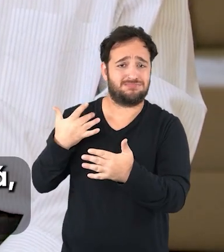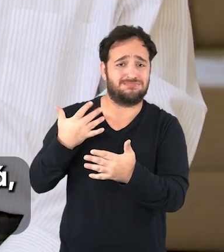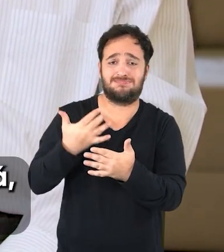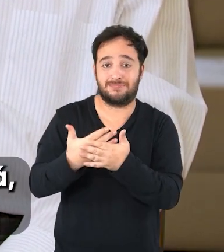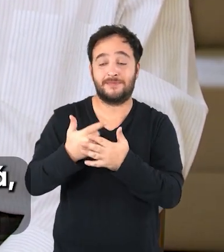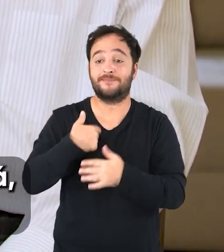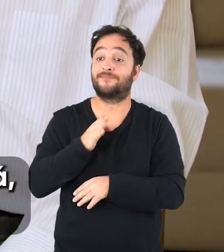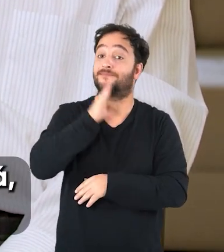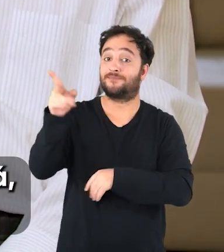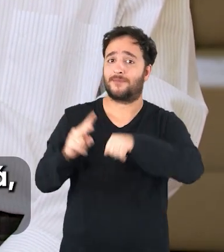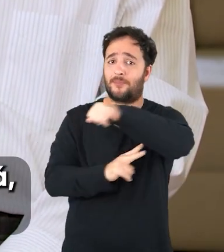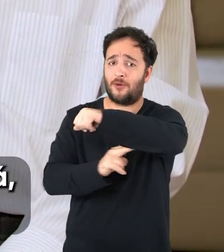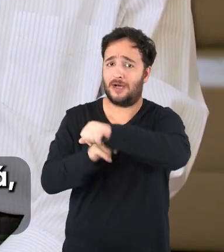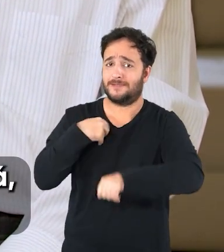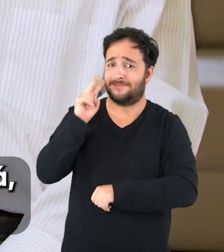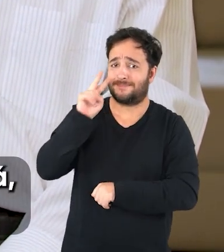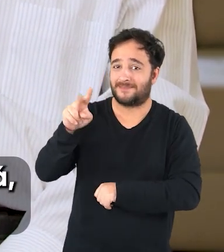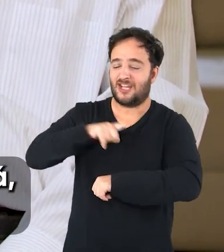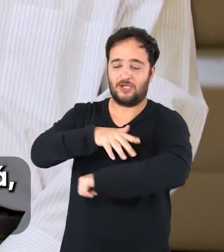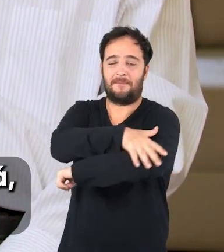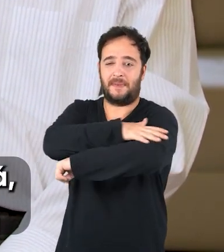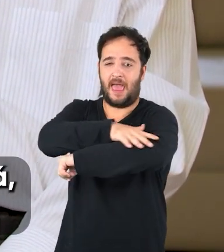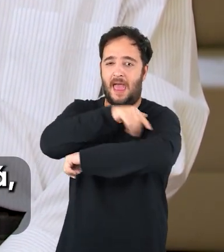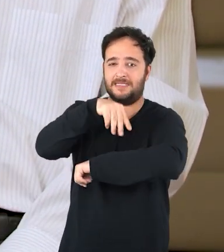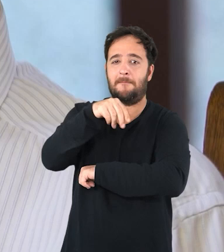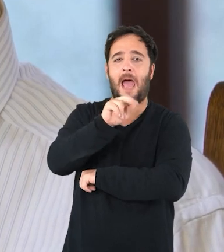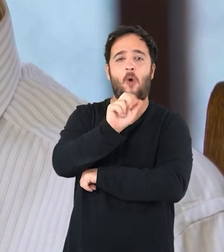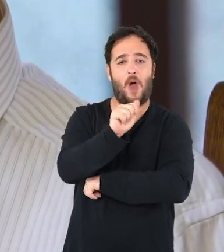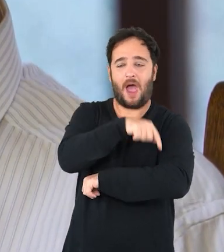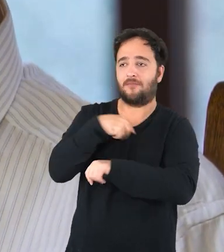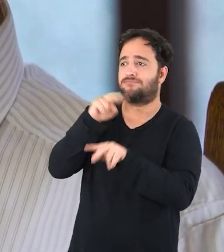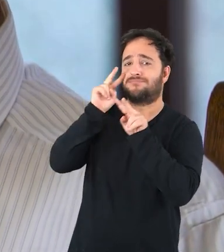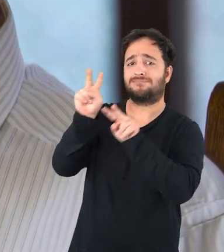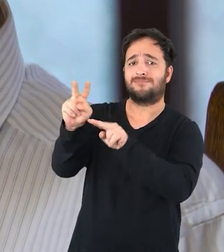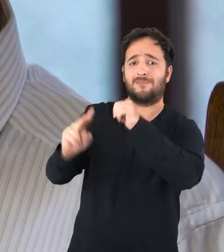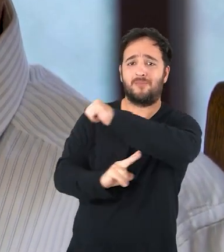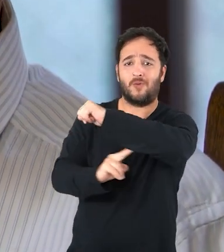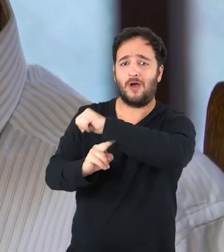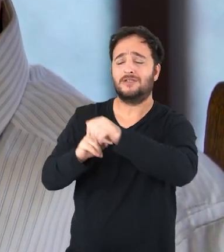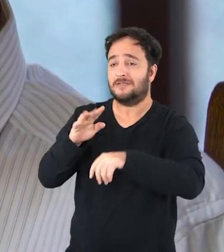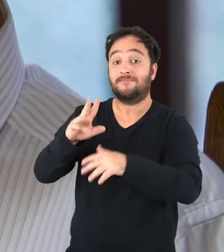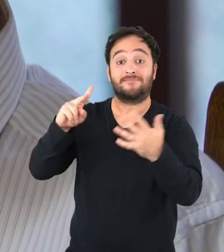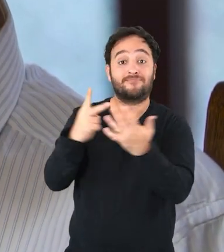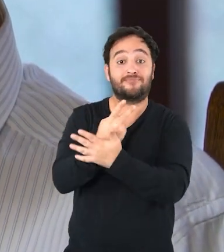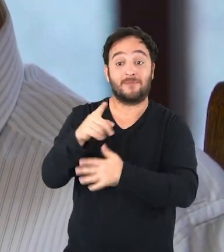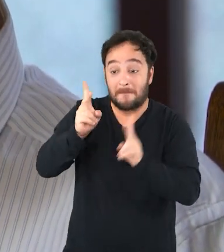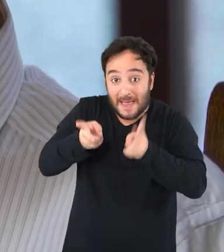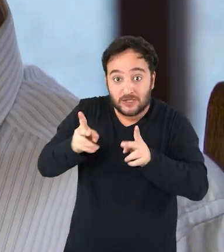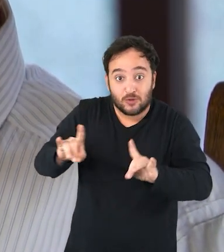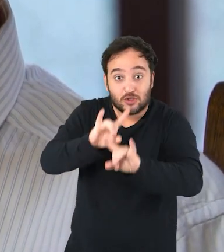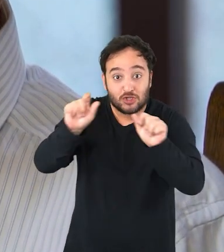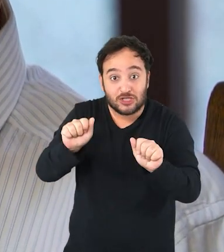ver a ponte, fui lá na Praça Mauá, olhar a ponte e tal. E é engraçado. Justamente naquele